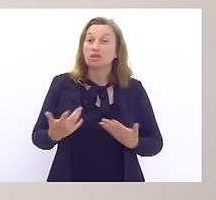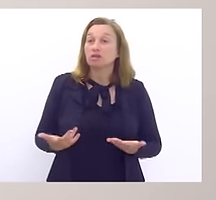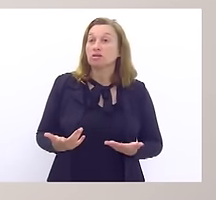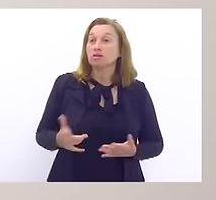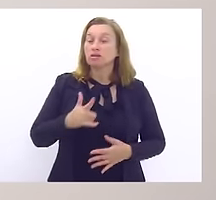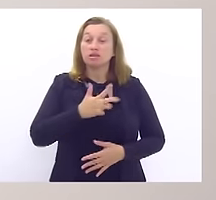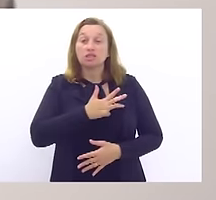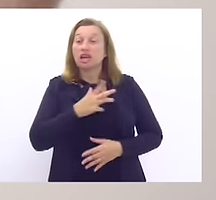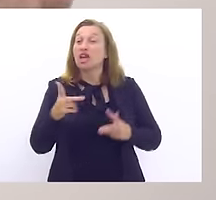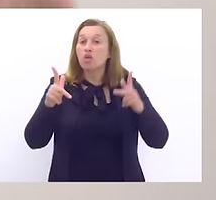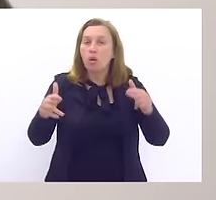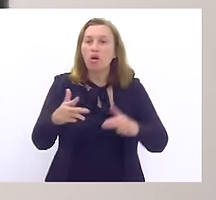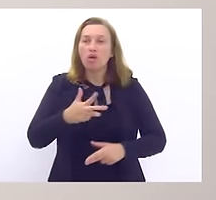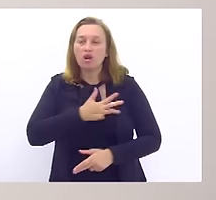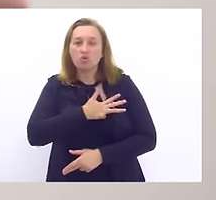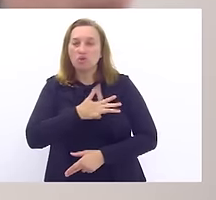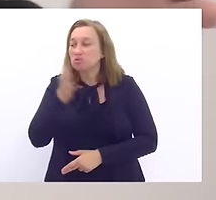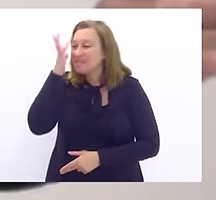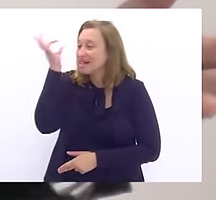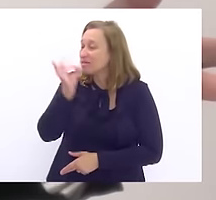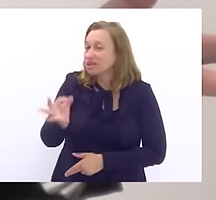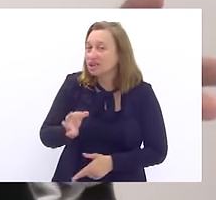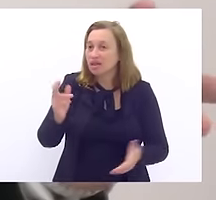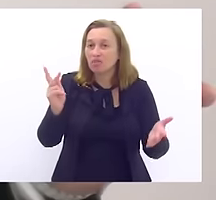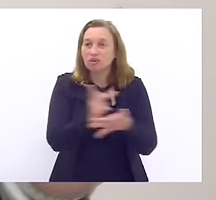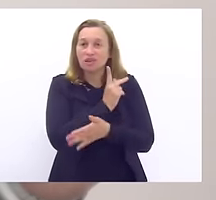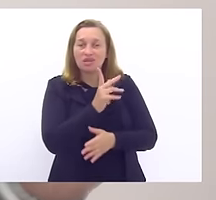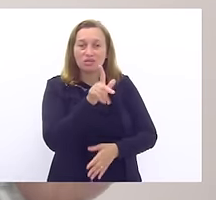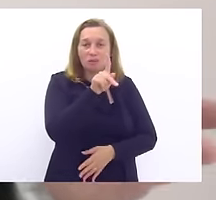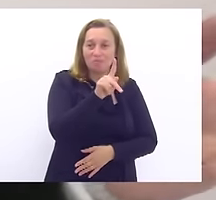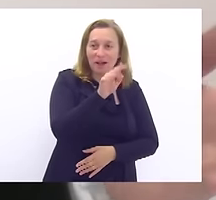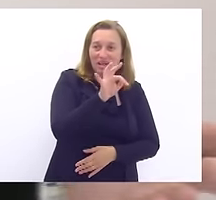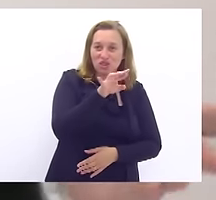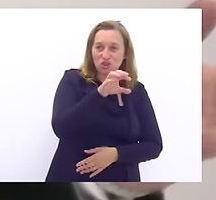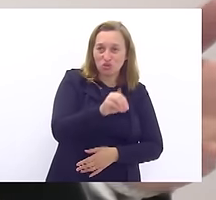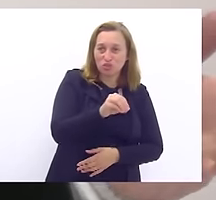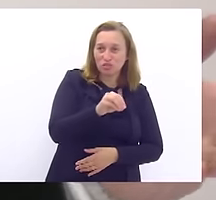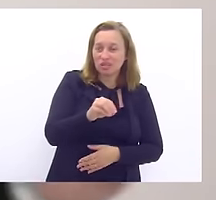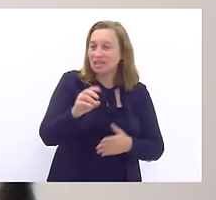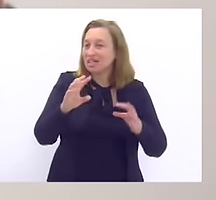não sabem nada acontece no pátio não sabe nada que acontece na rua com o teatro